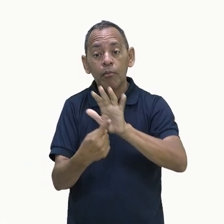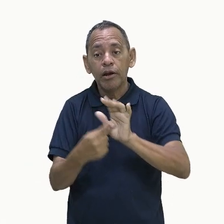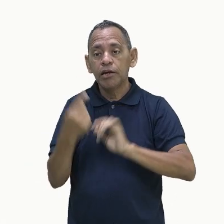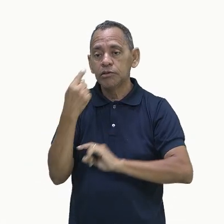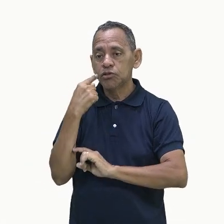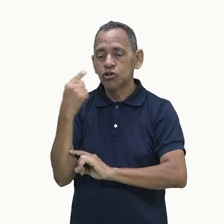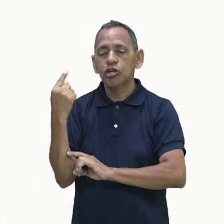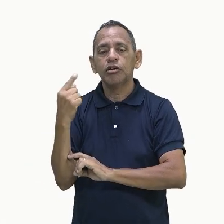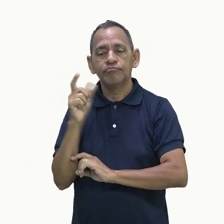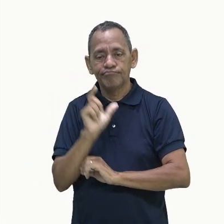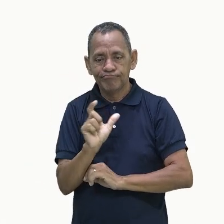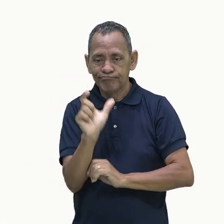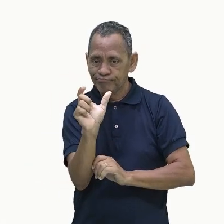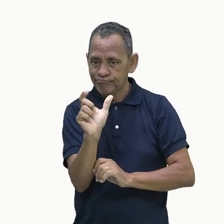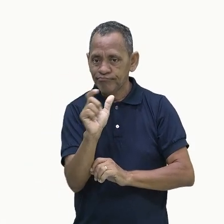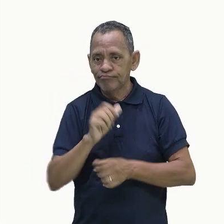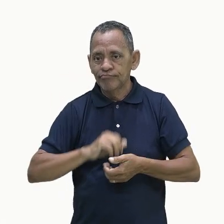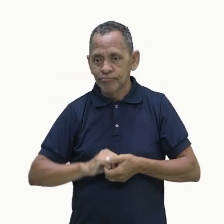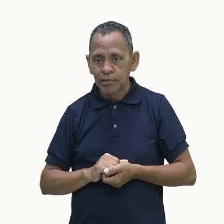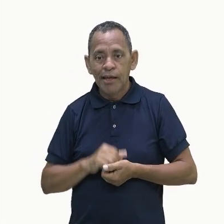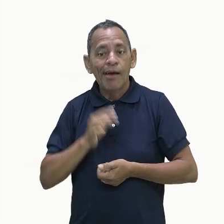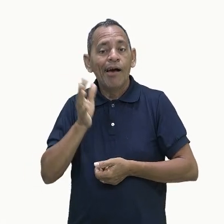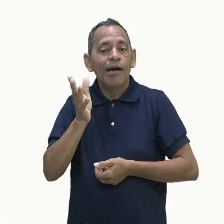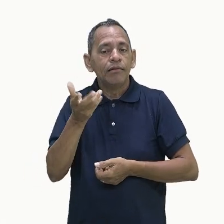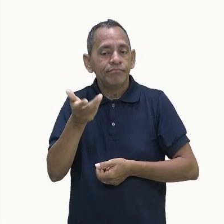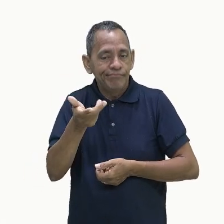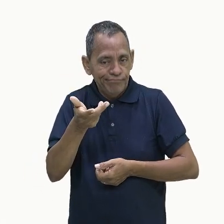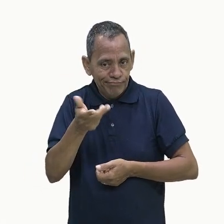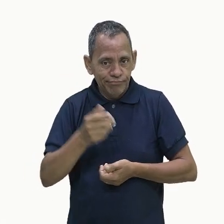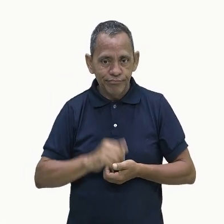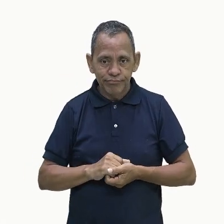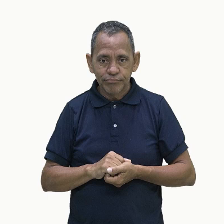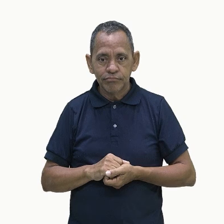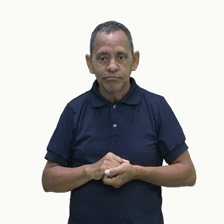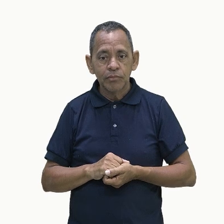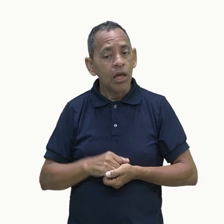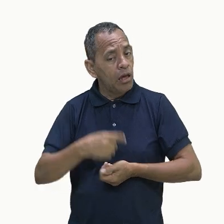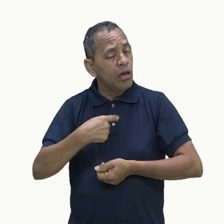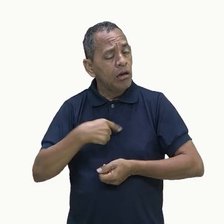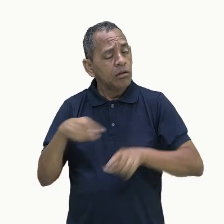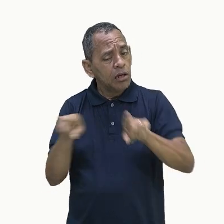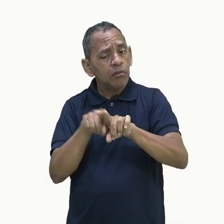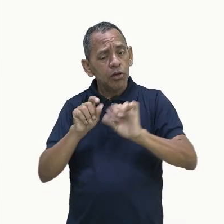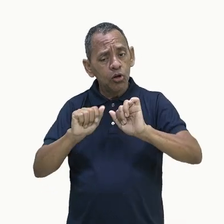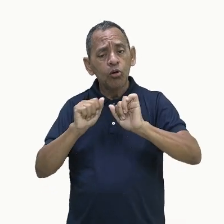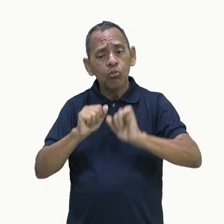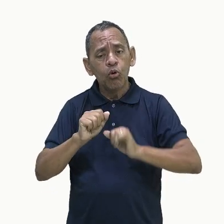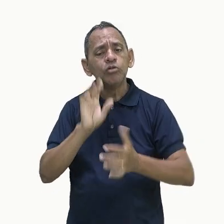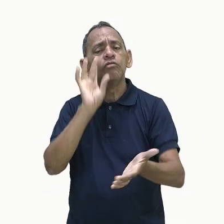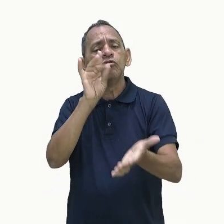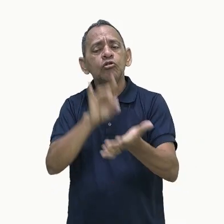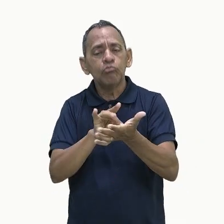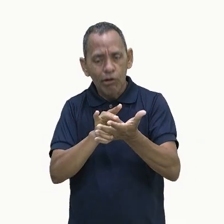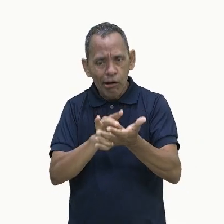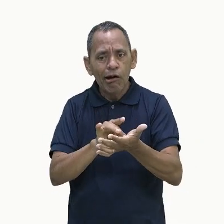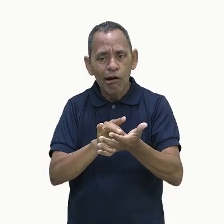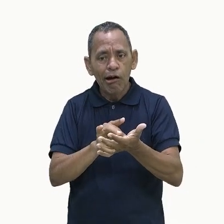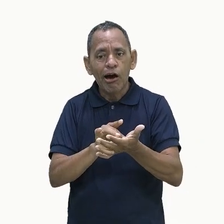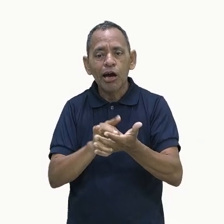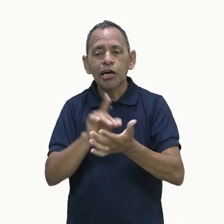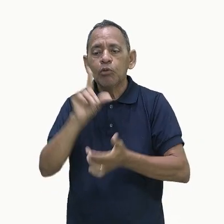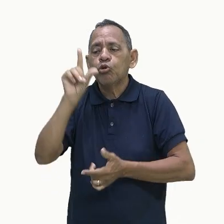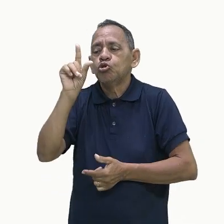esta grandeza, acelerar, e eu também posso dizer que ela vai desacelerar.